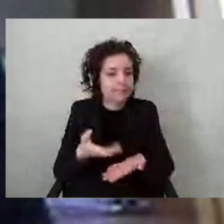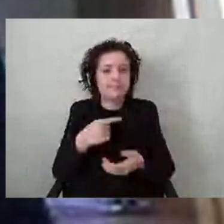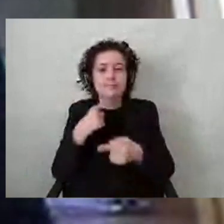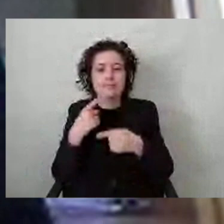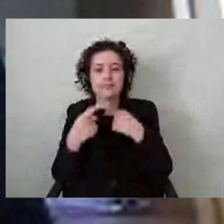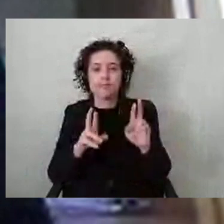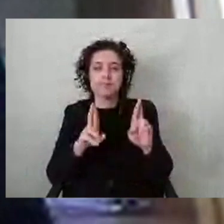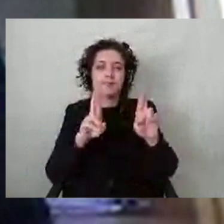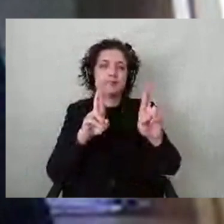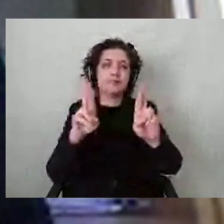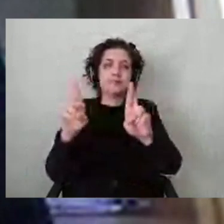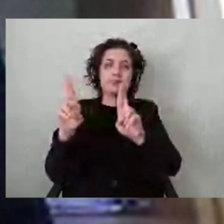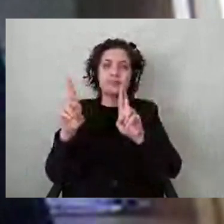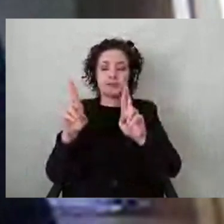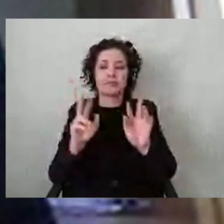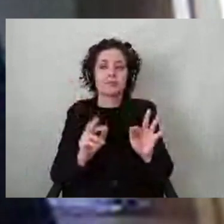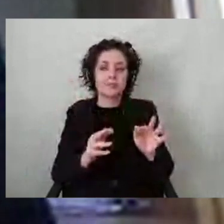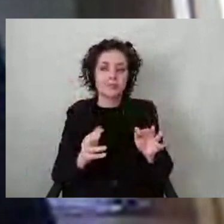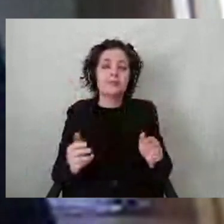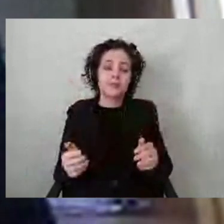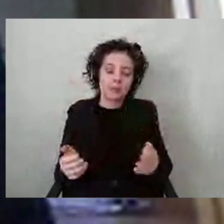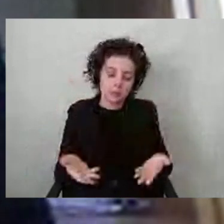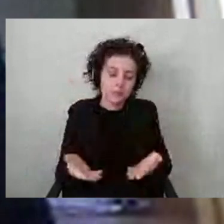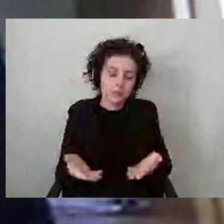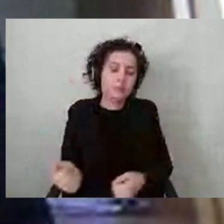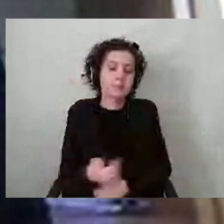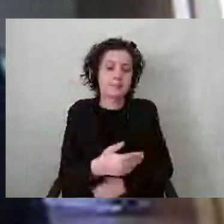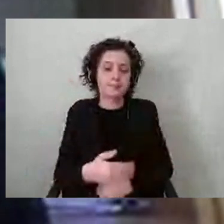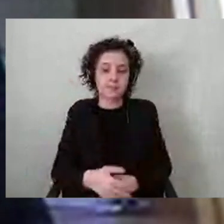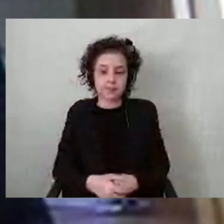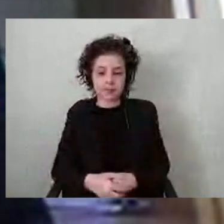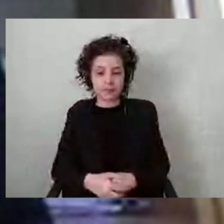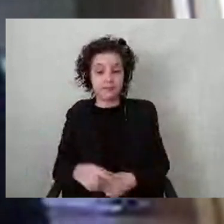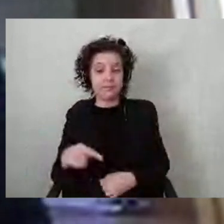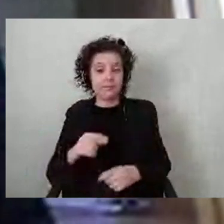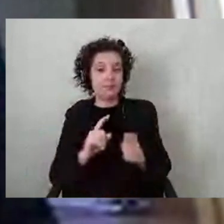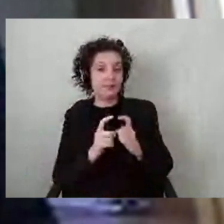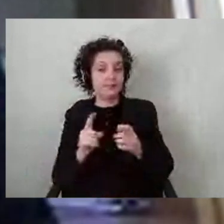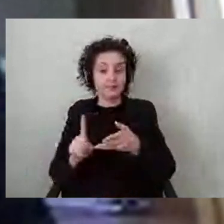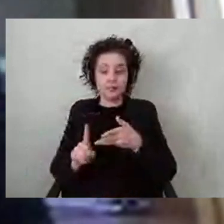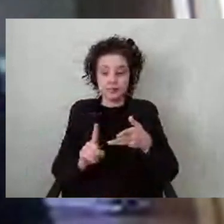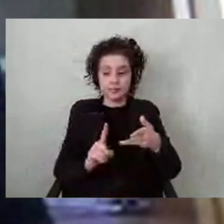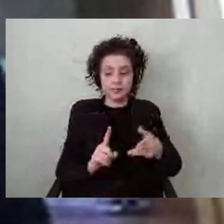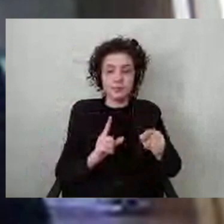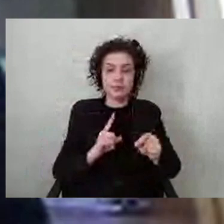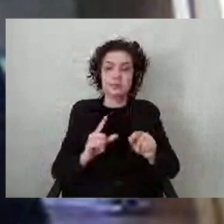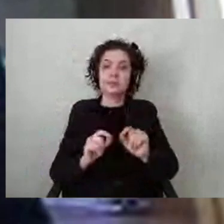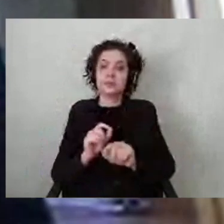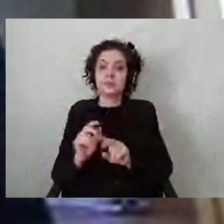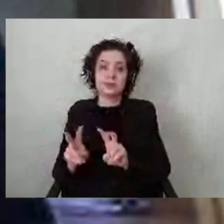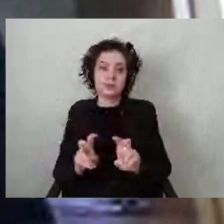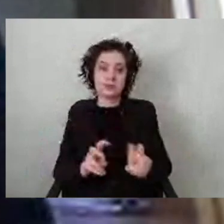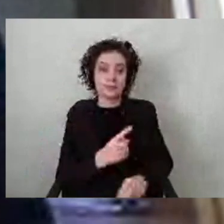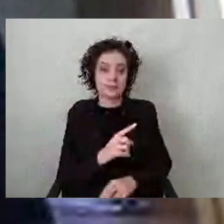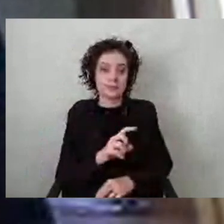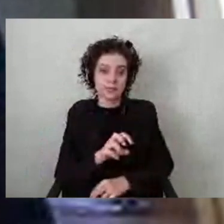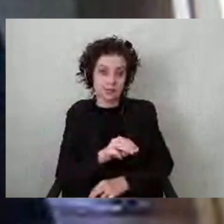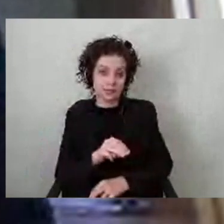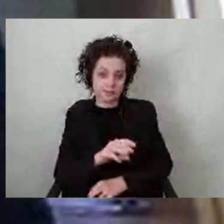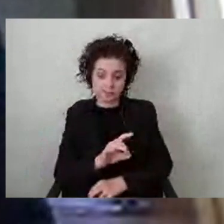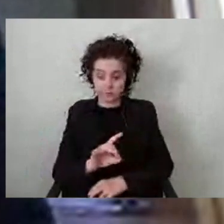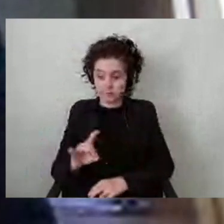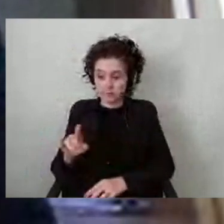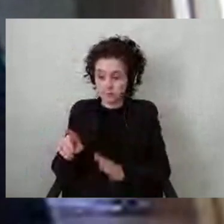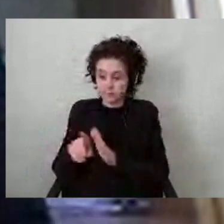uma maneira inédita. Nesta sessão, nós teremos apresentações de 15 minutos cada, com perguntas ao final.